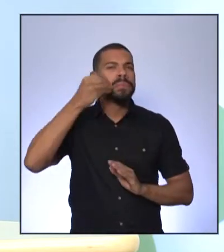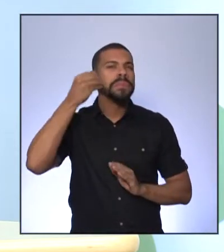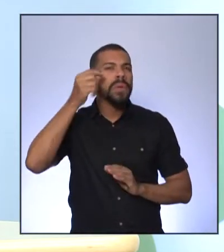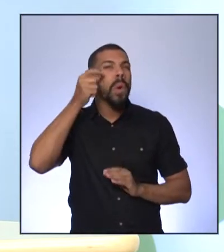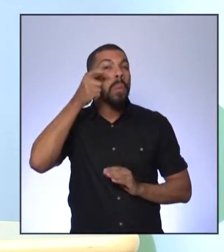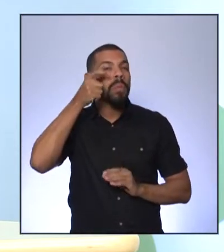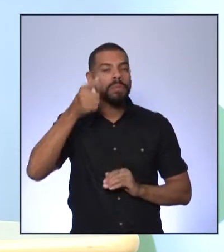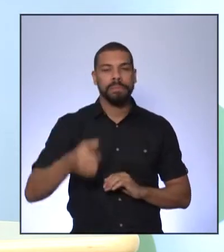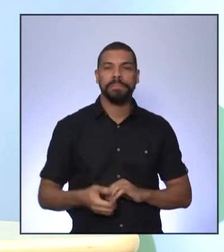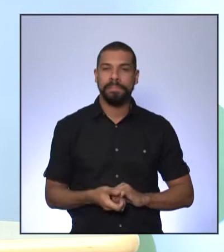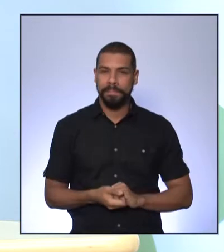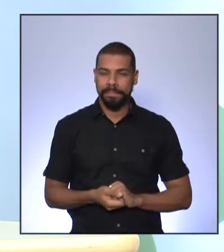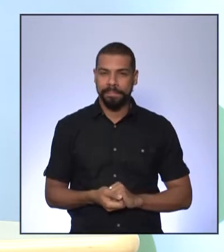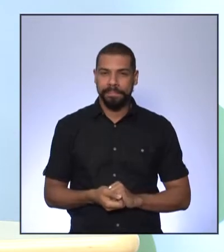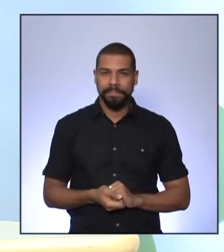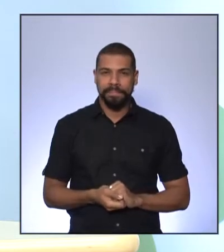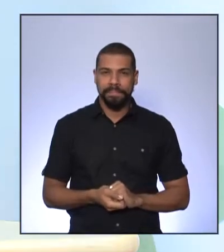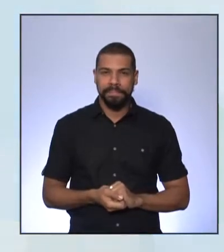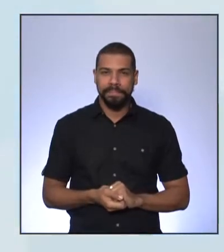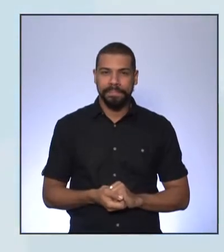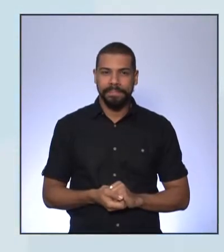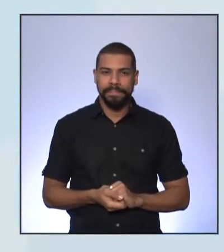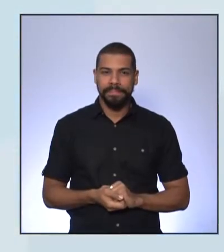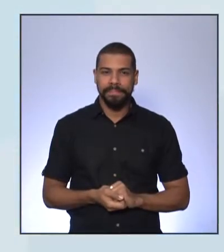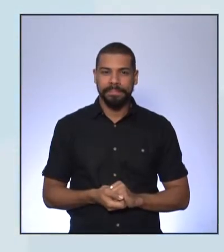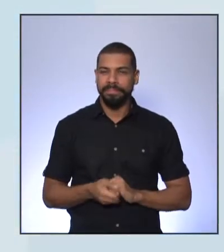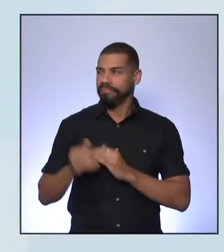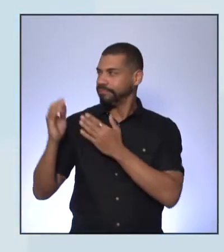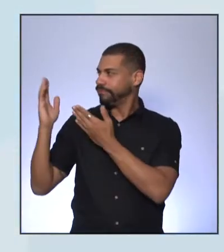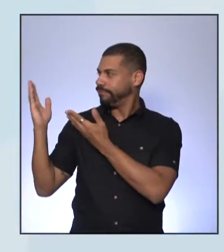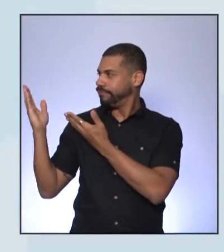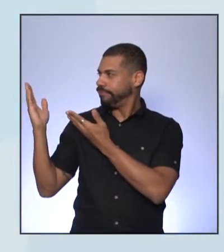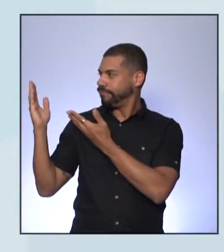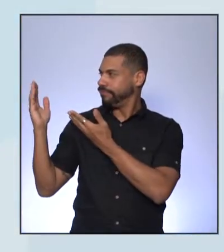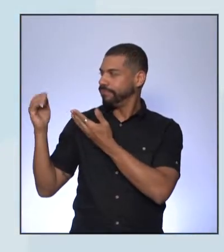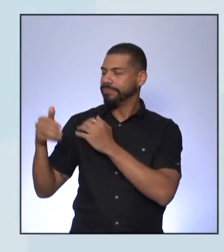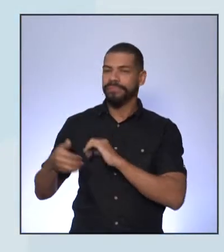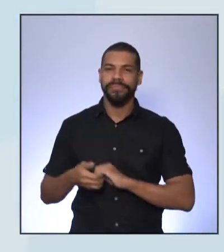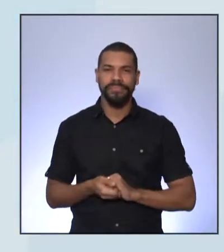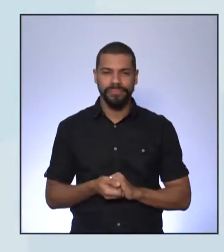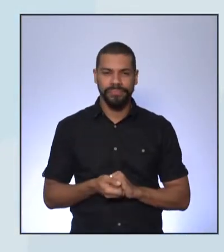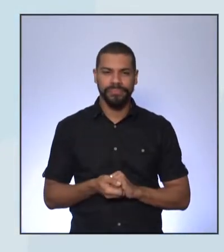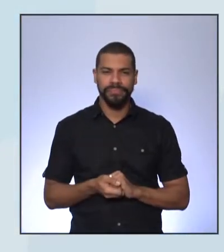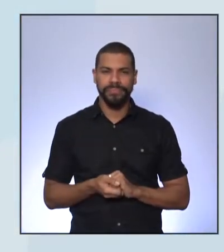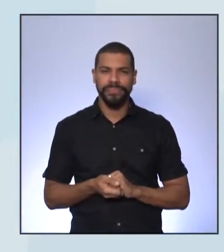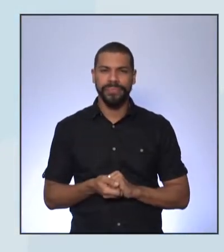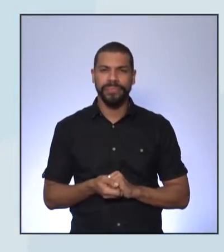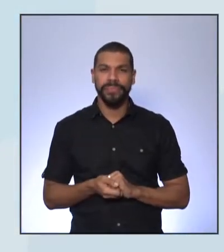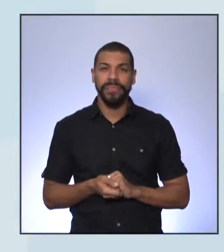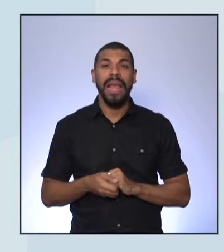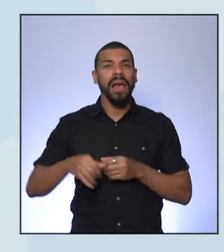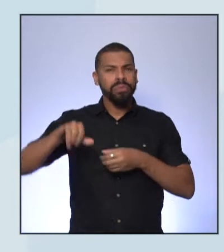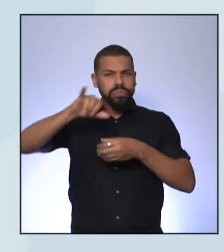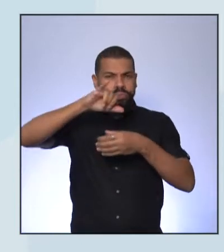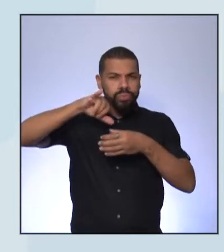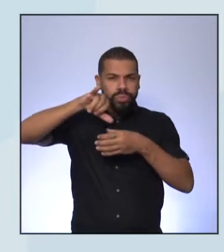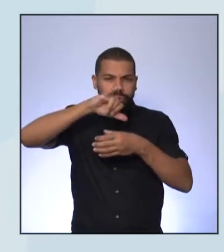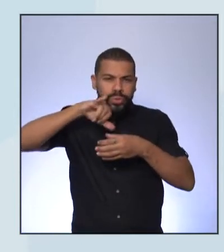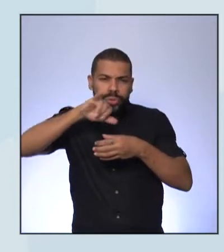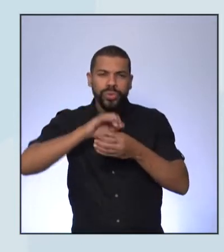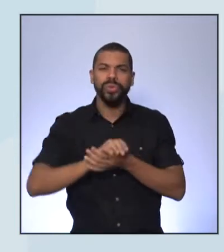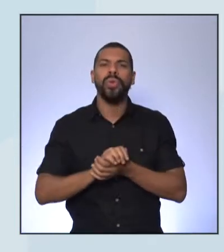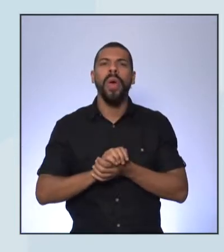seguinte. Ó, a gente vai utilizar vinagre, bicarbonato de sódio,